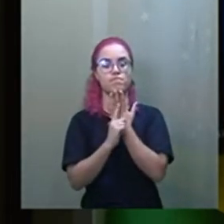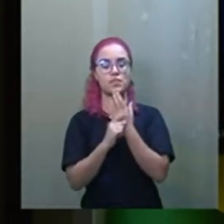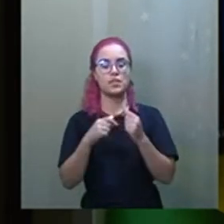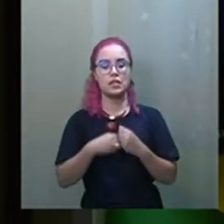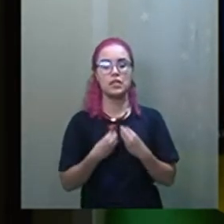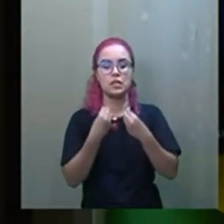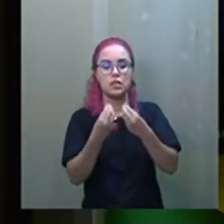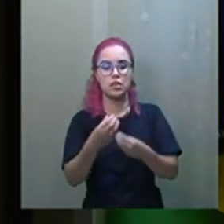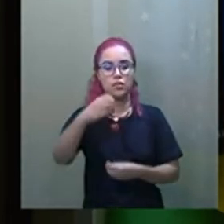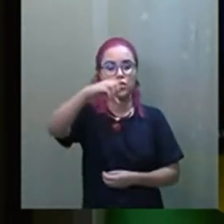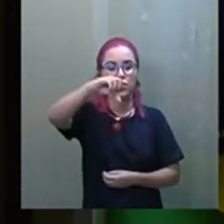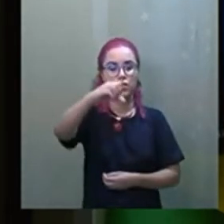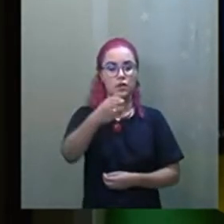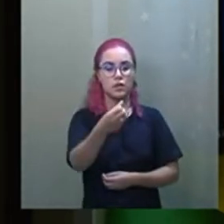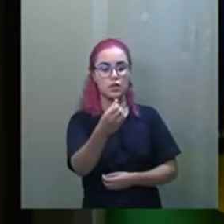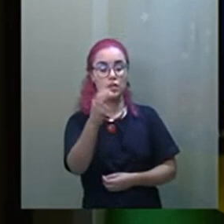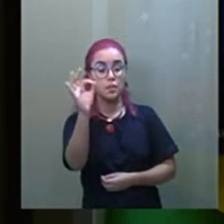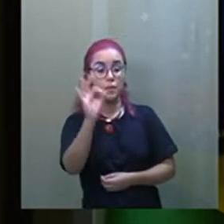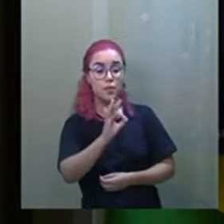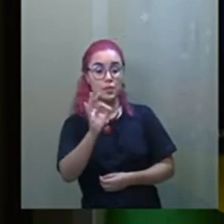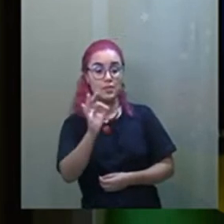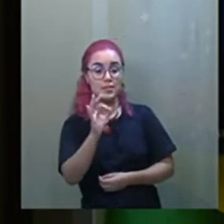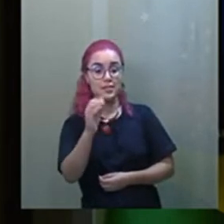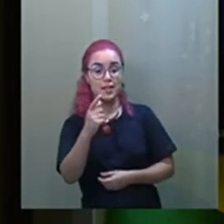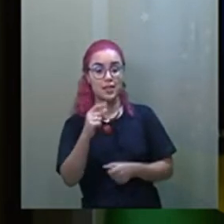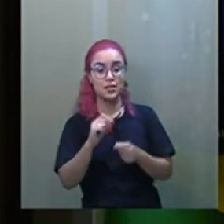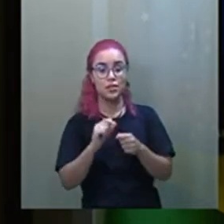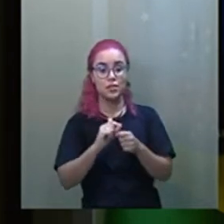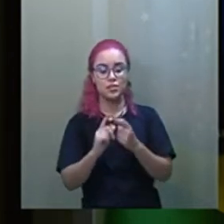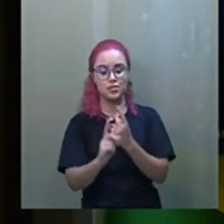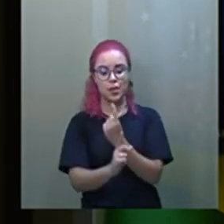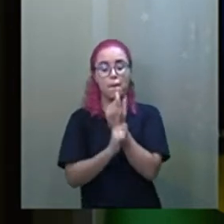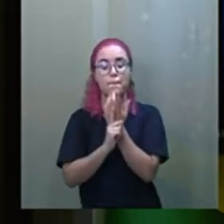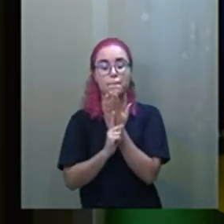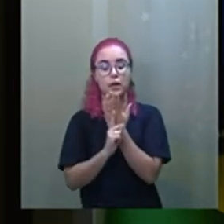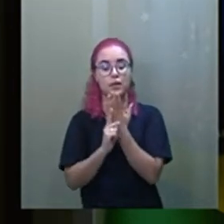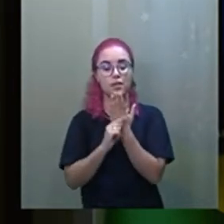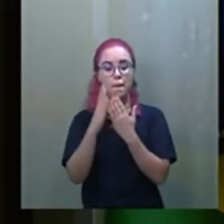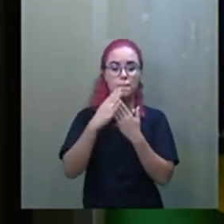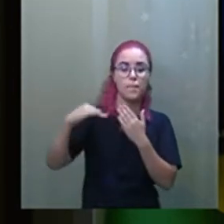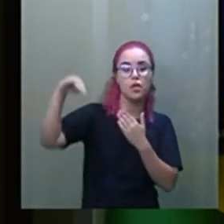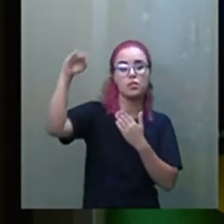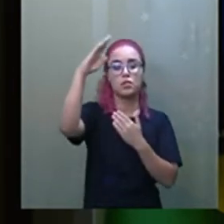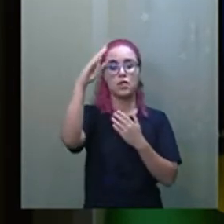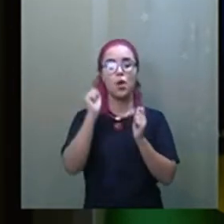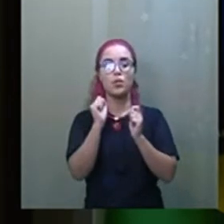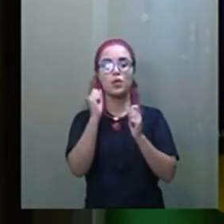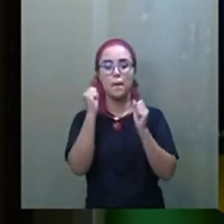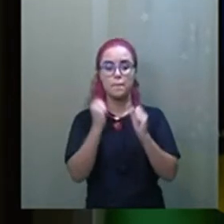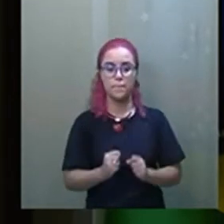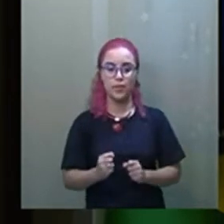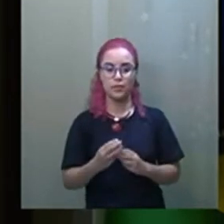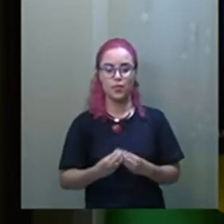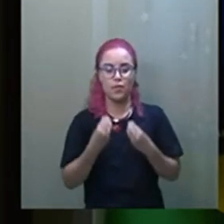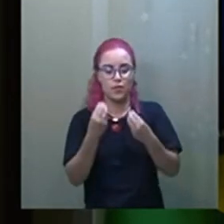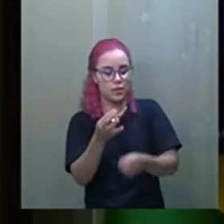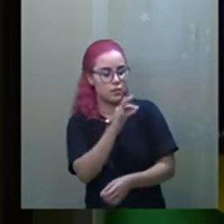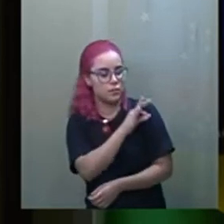96% de imunidade para a Covid, ou seja, superior ao que pode oferecer qualquer